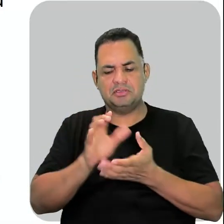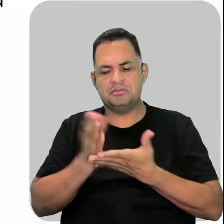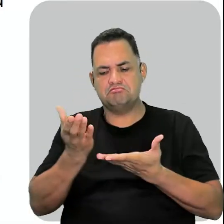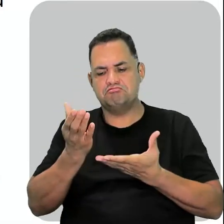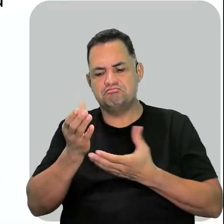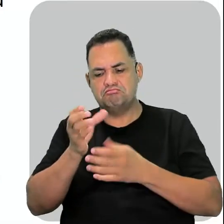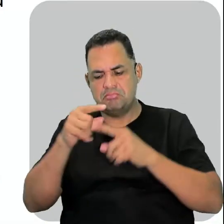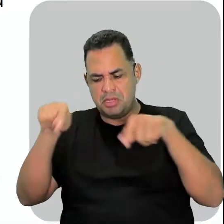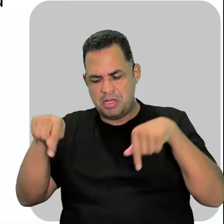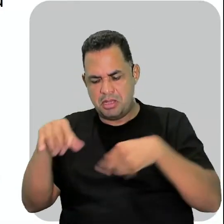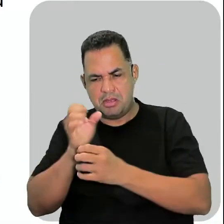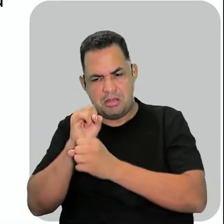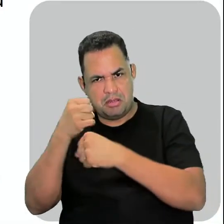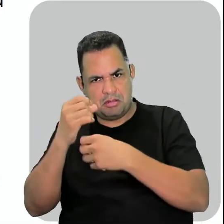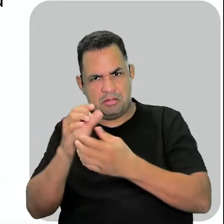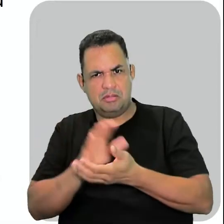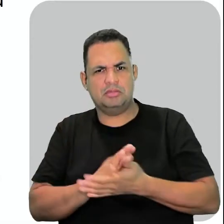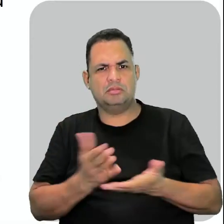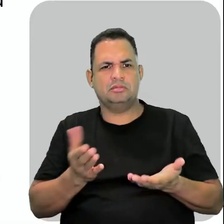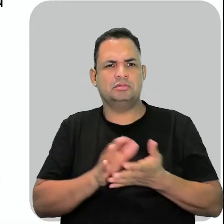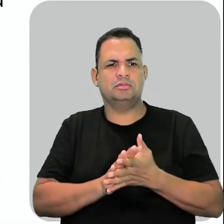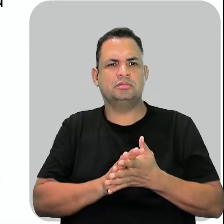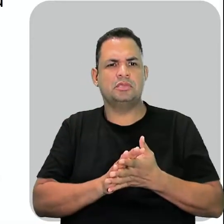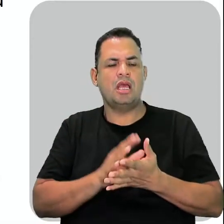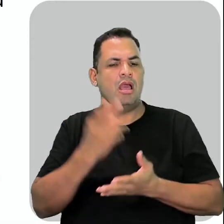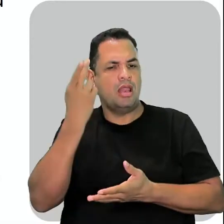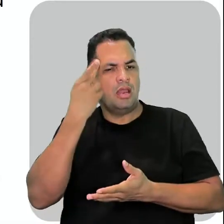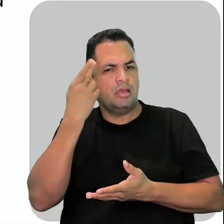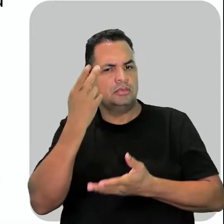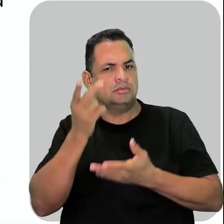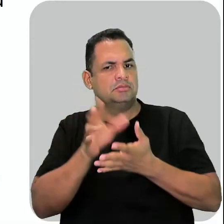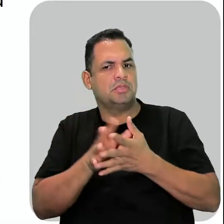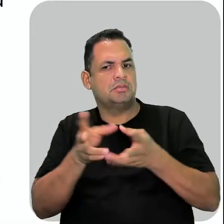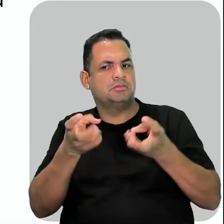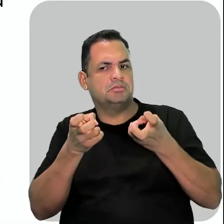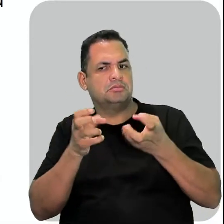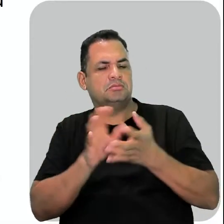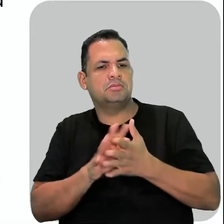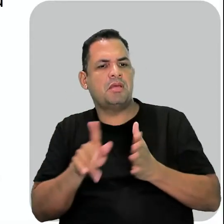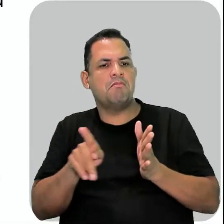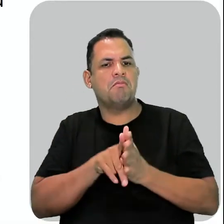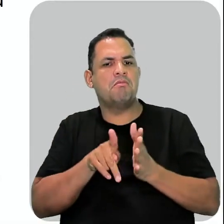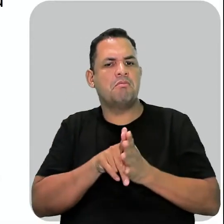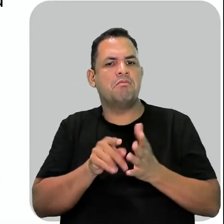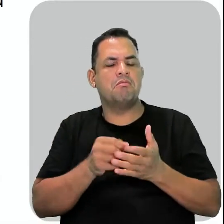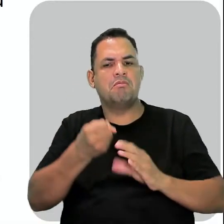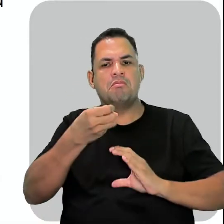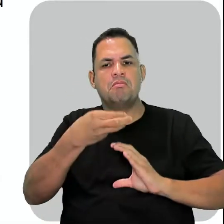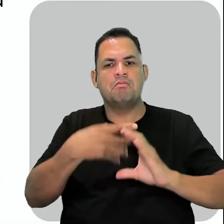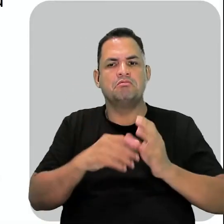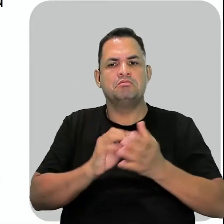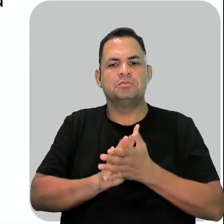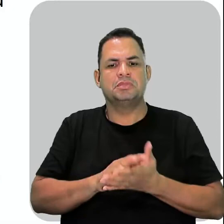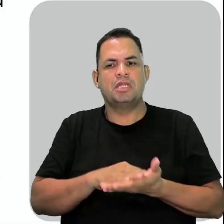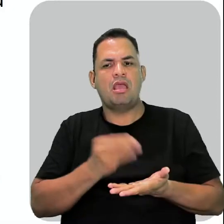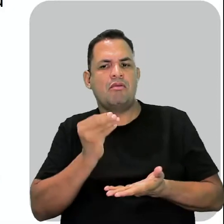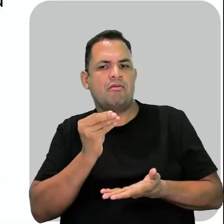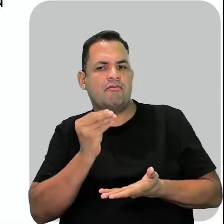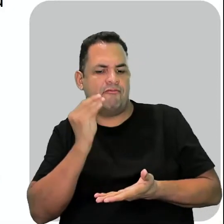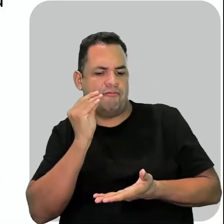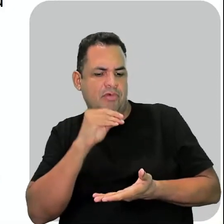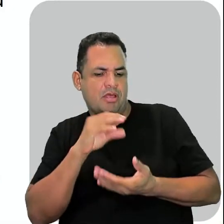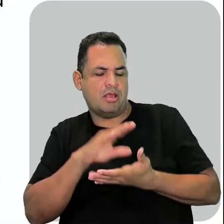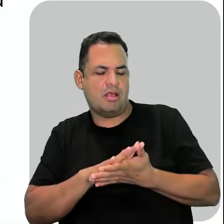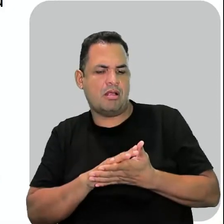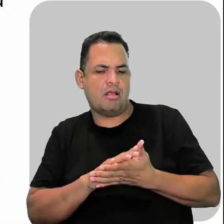sintéticas. As naturais são fibras extraídas da própria natureza e que têm como característica pouca resistência à luz